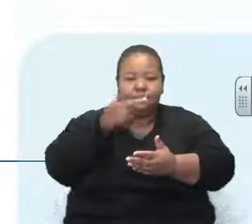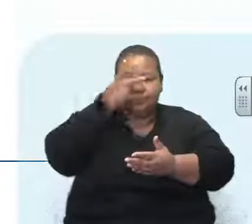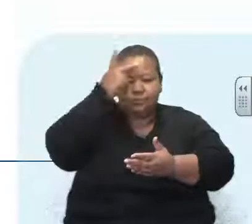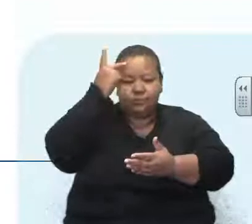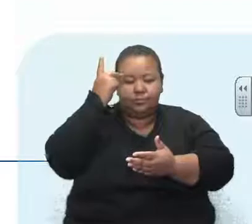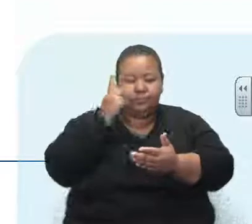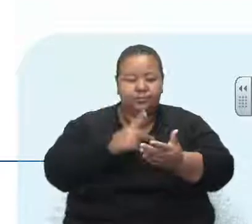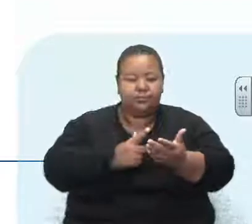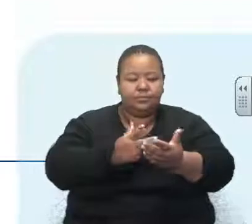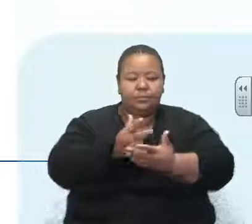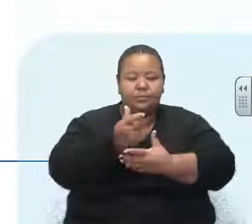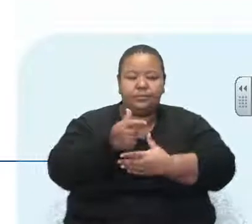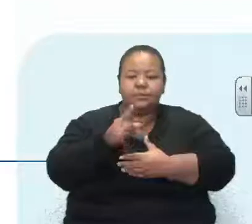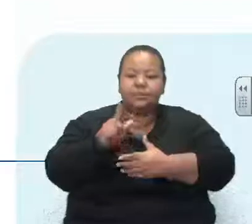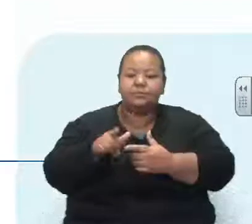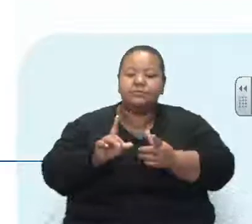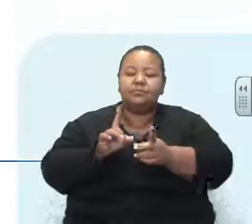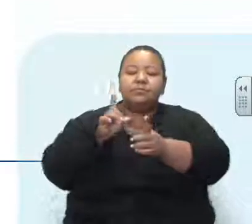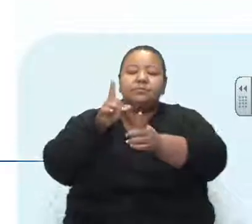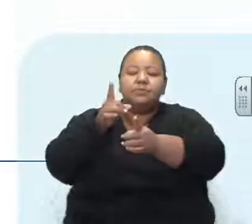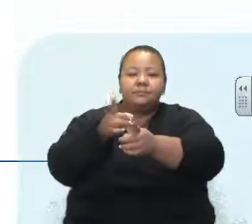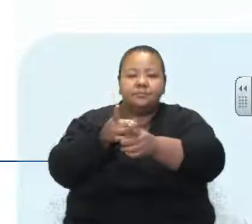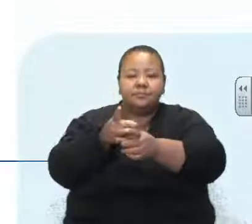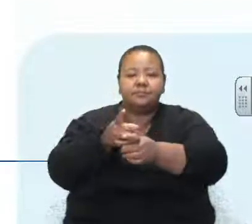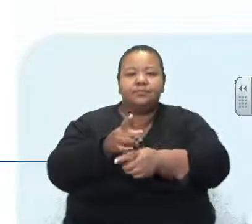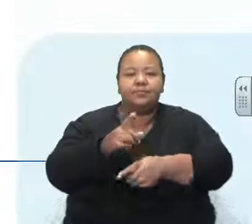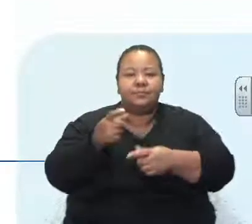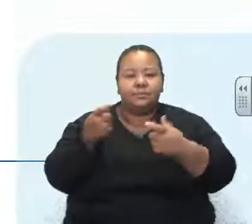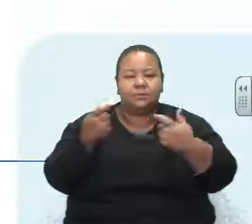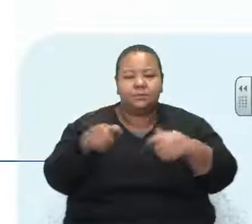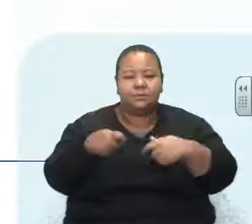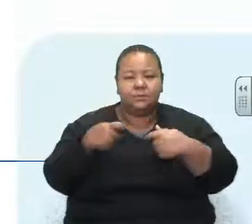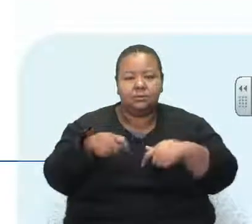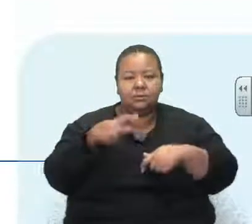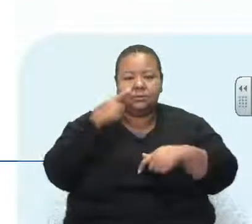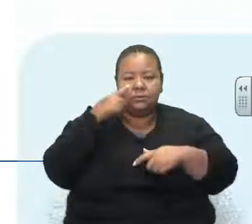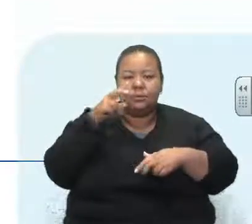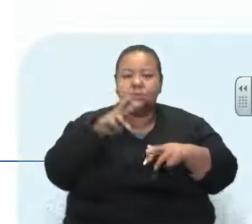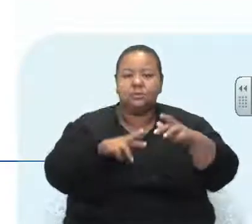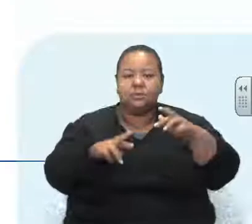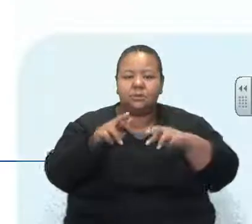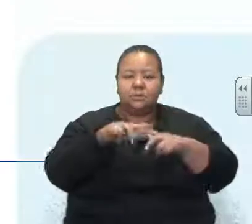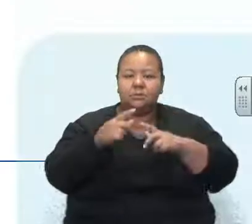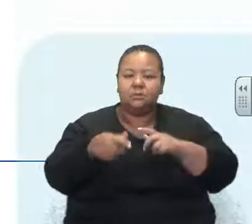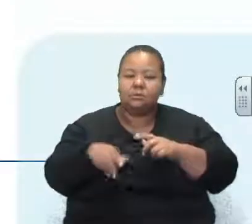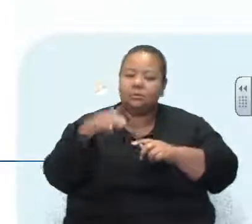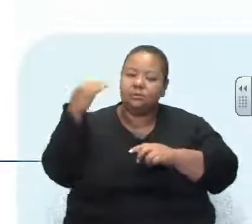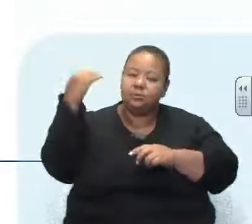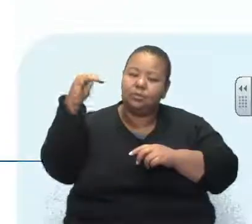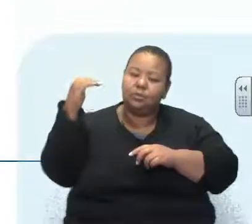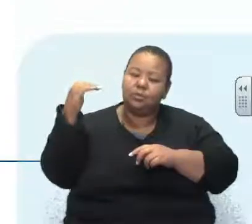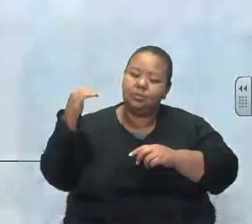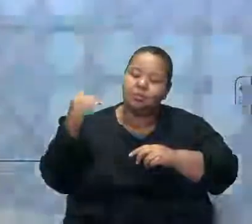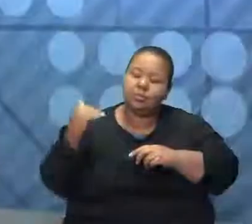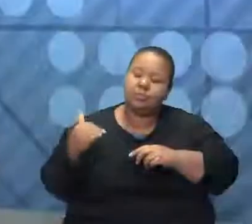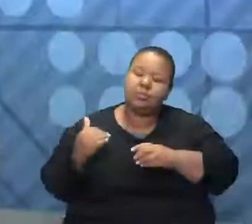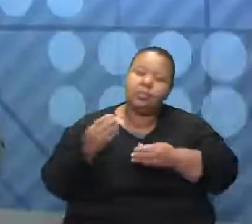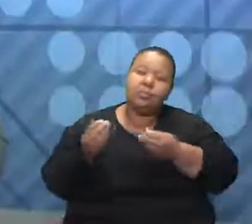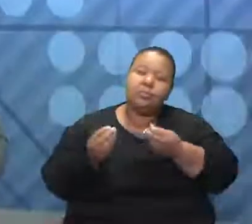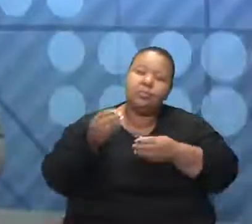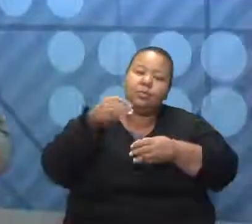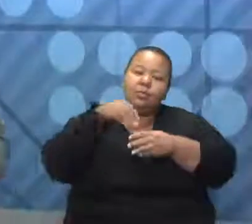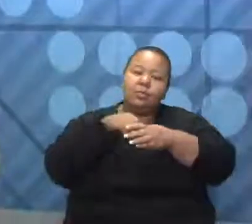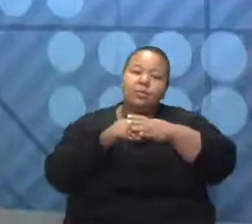são localizados. Eu tenho que analisar, sim, esses indicadores, como que eles estão se